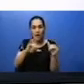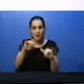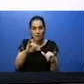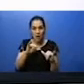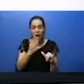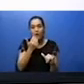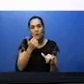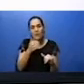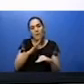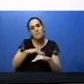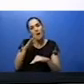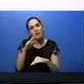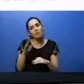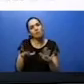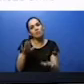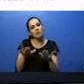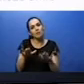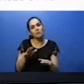por mais tempo.